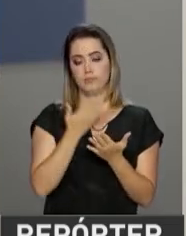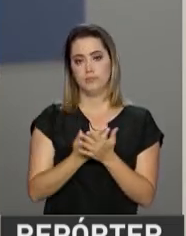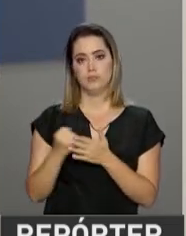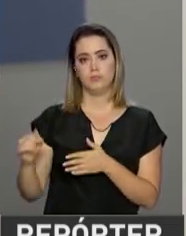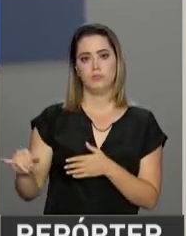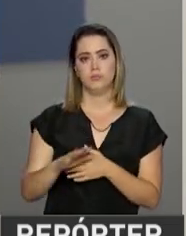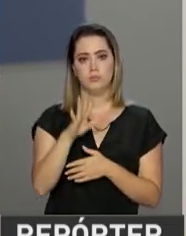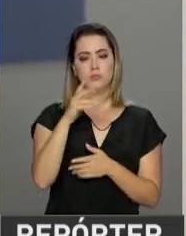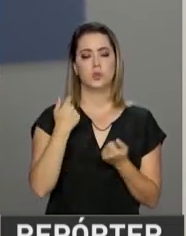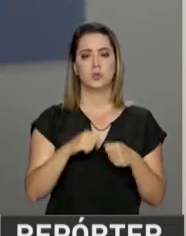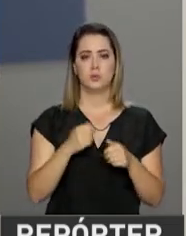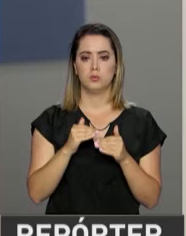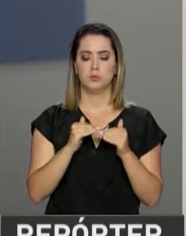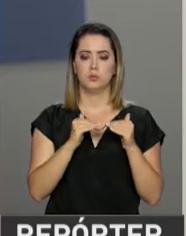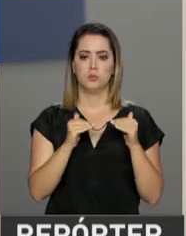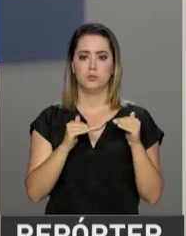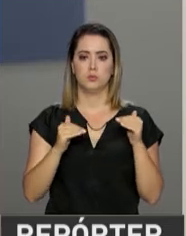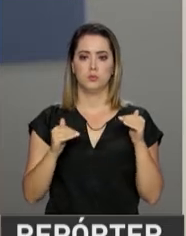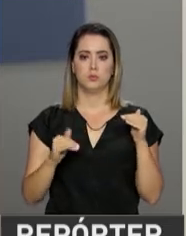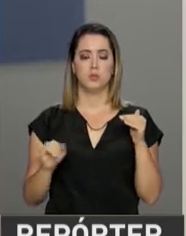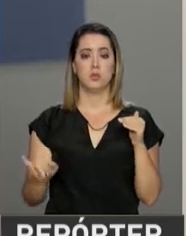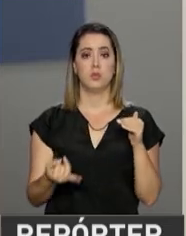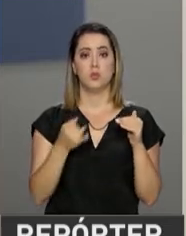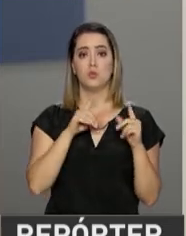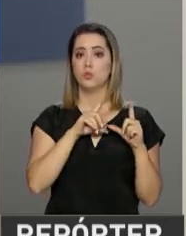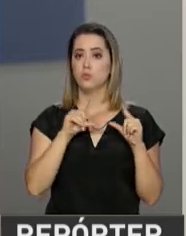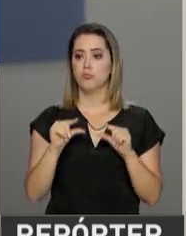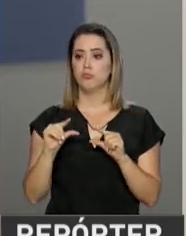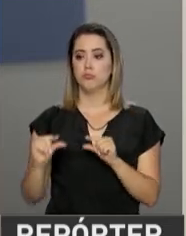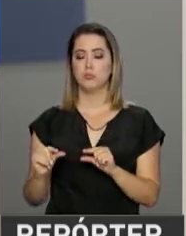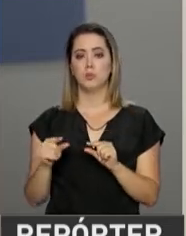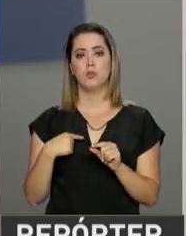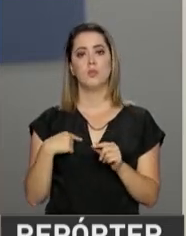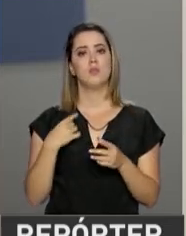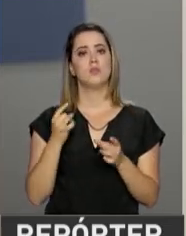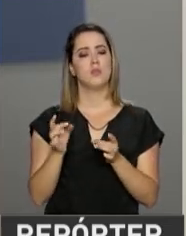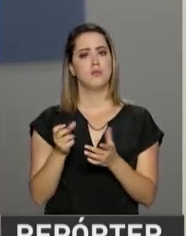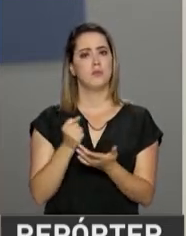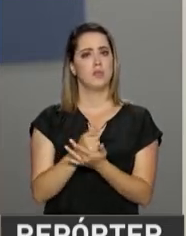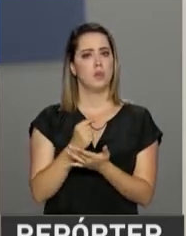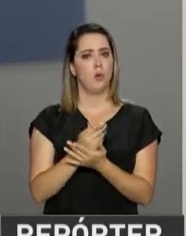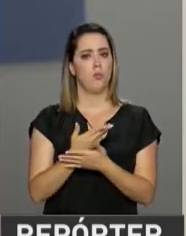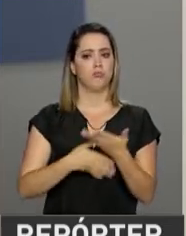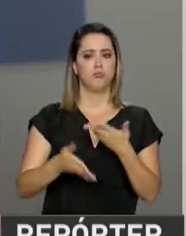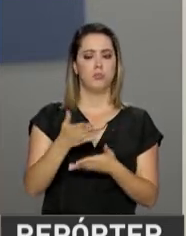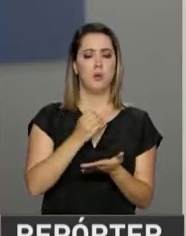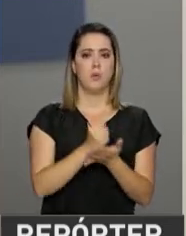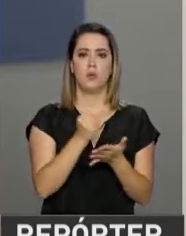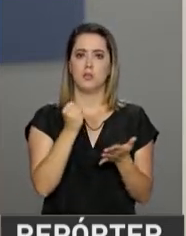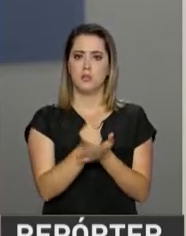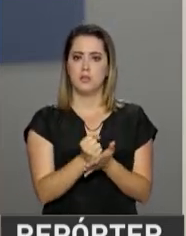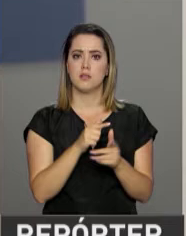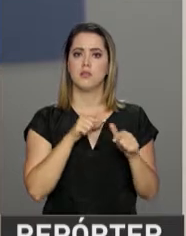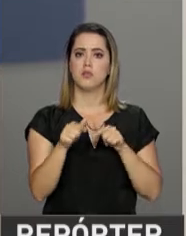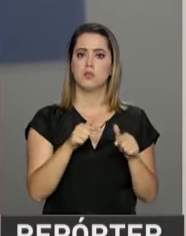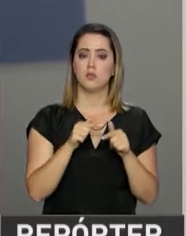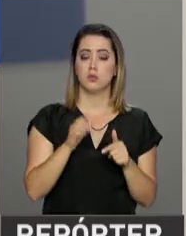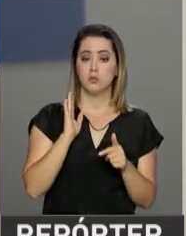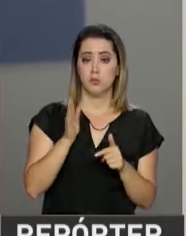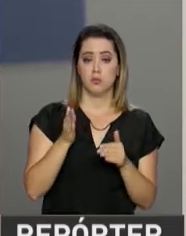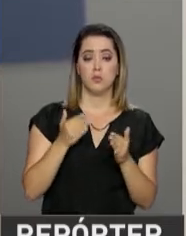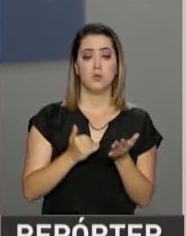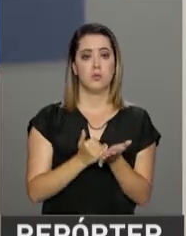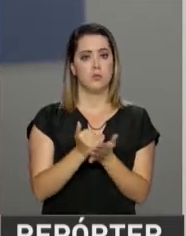deve continuar baixo as taxas de juros vão cair mais o mercado de trabalho principalmente por conta das próprias contratações de final de ano